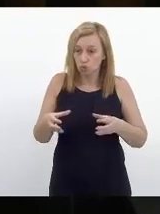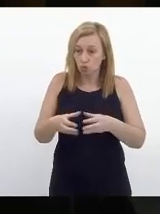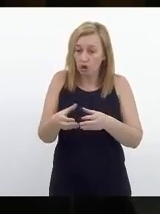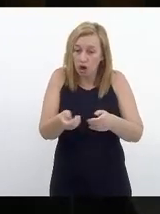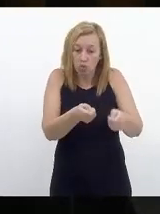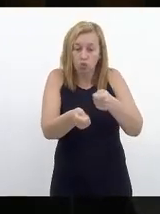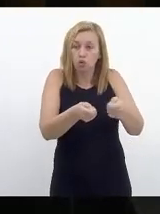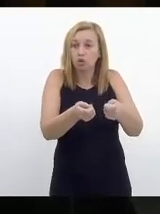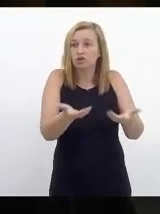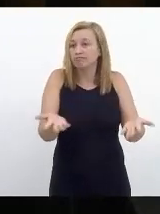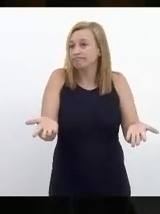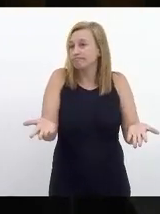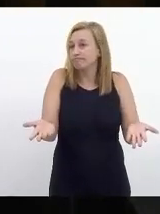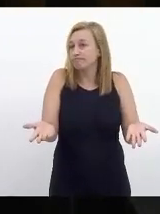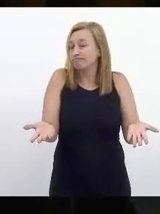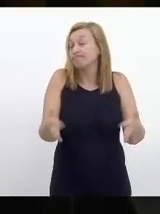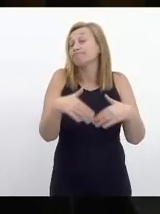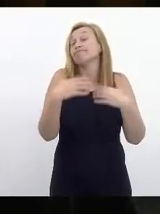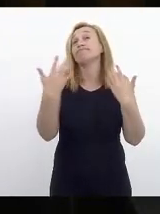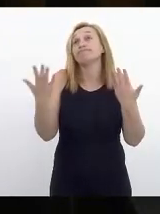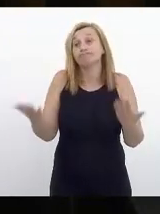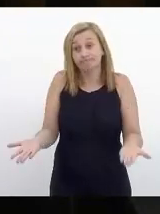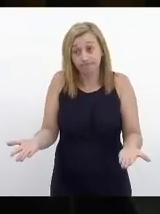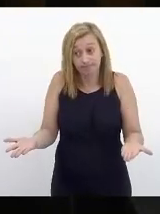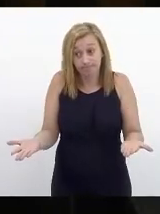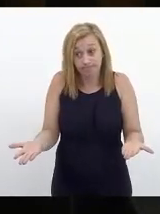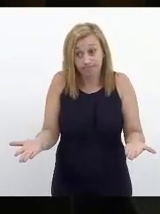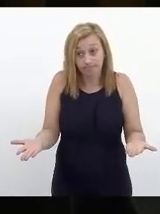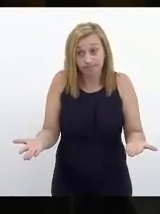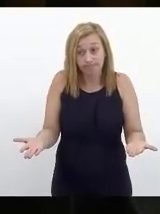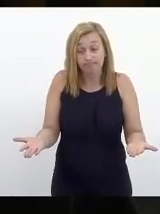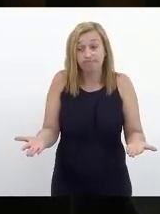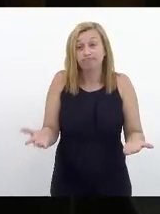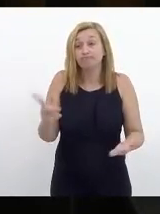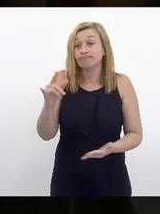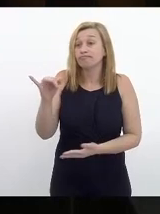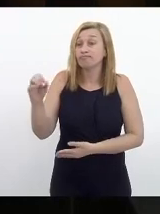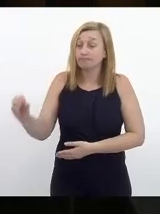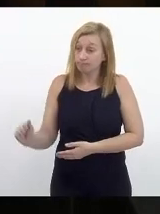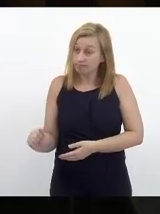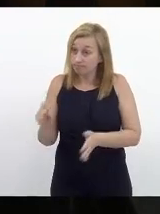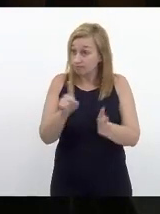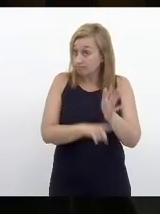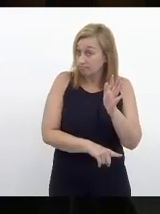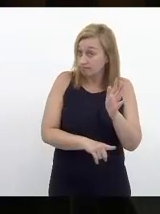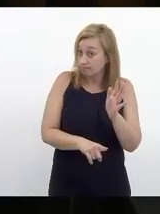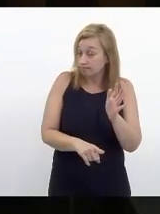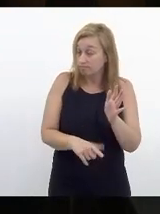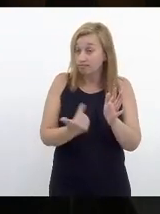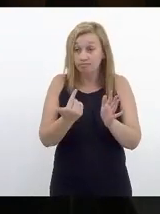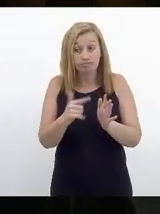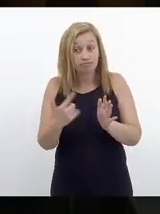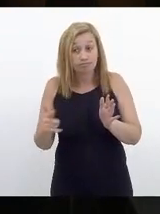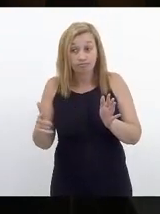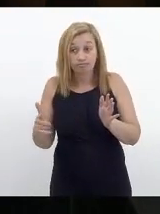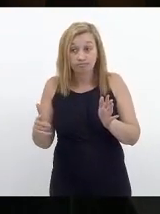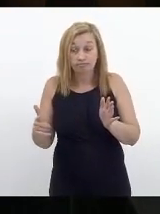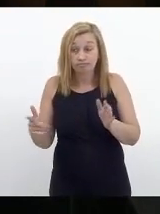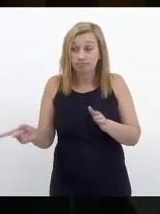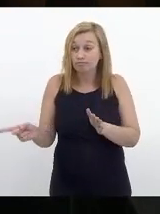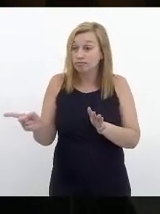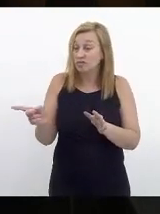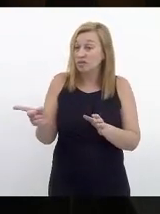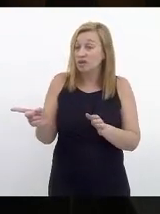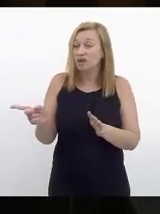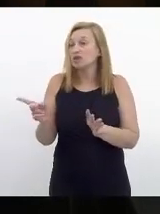controle isso. Então, você reduz a alíquota e você não tem a redução de